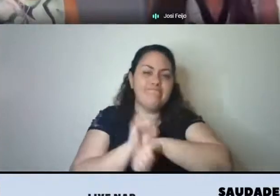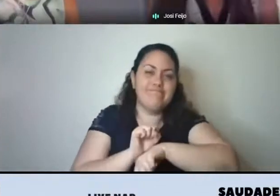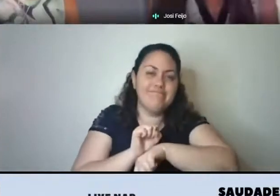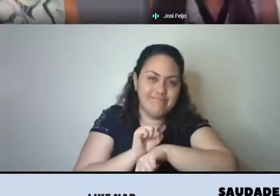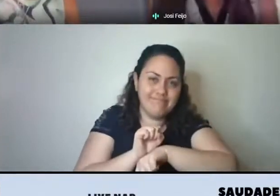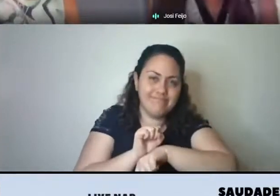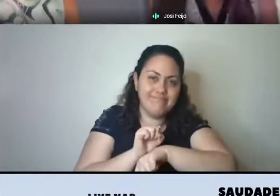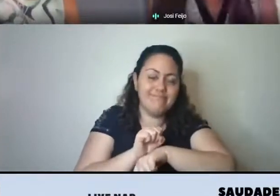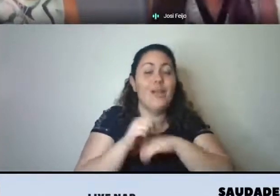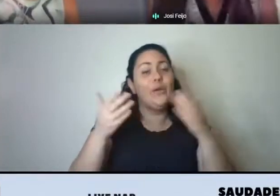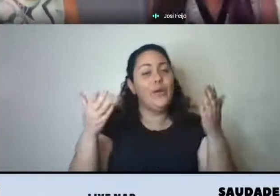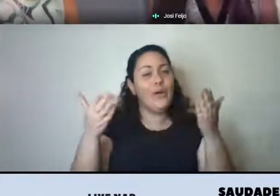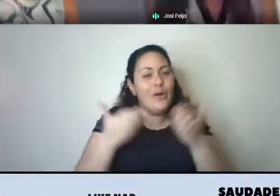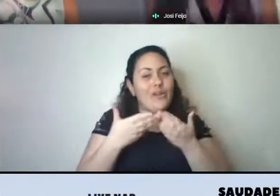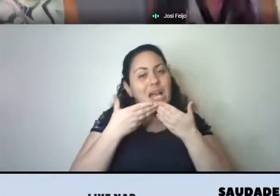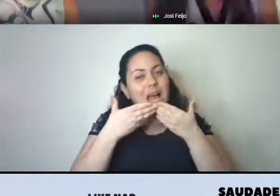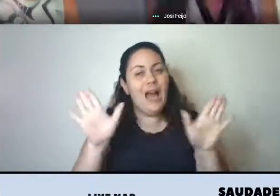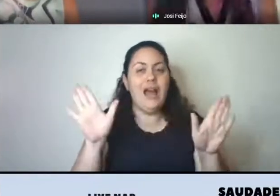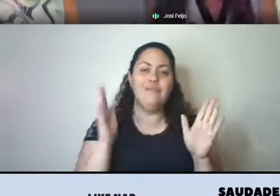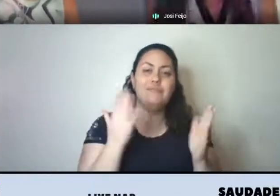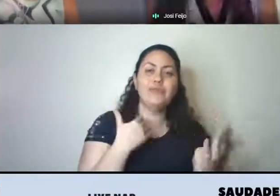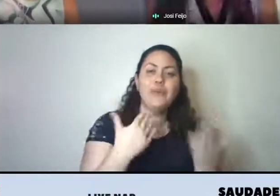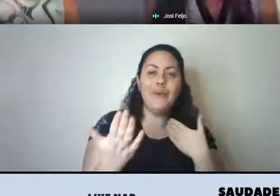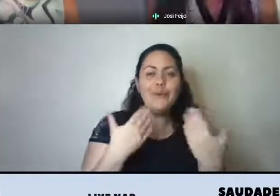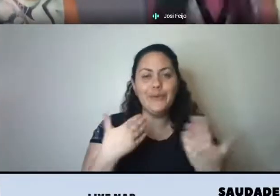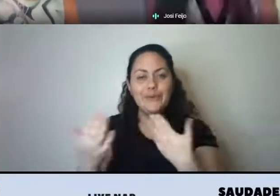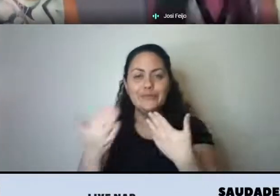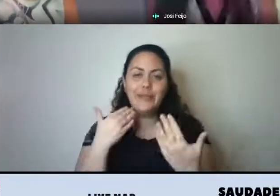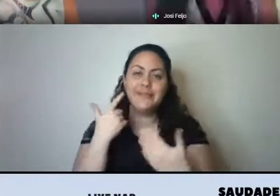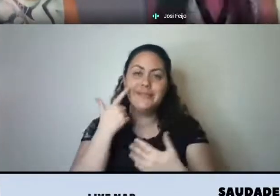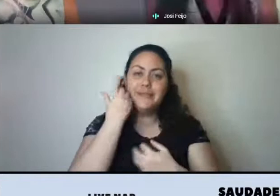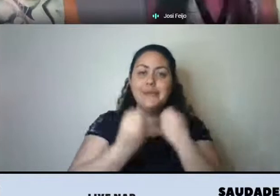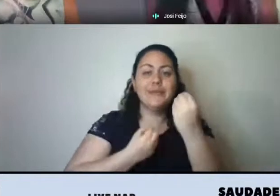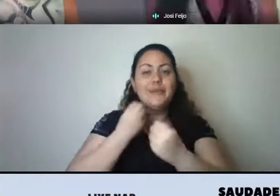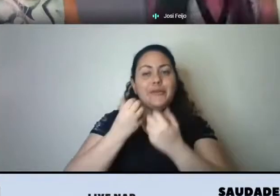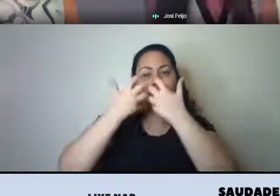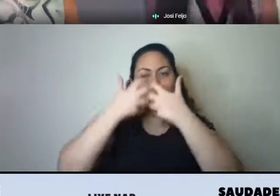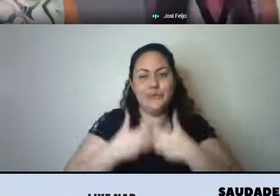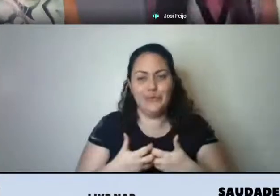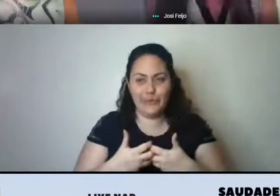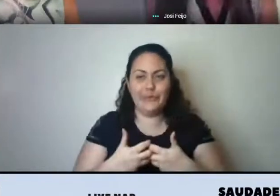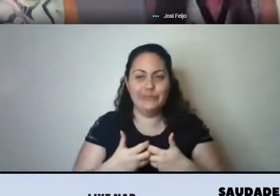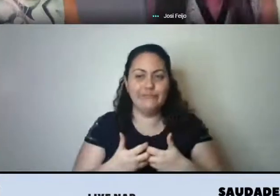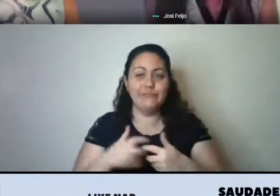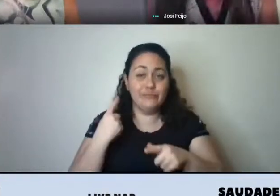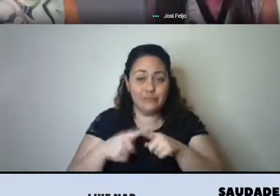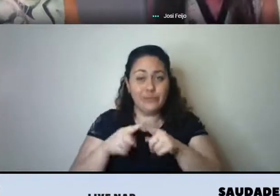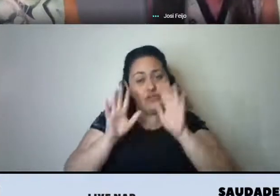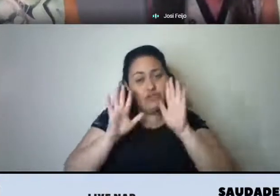hoje para conversar, tá falando um pouquinho melhor disso, né, sobre essas perdas, sobre o que foi perdido